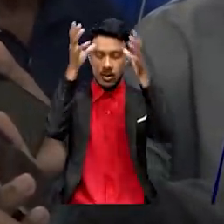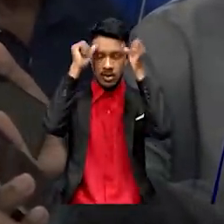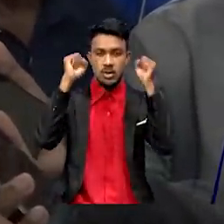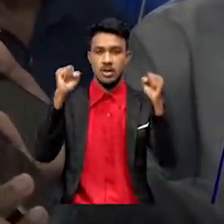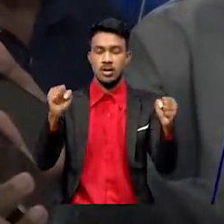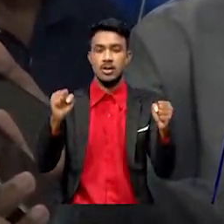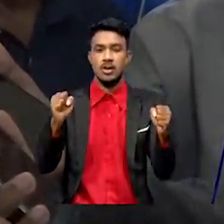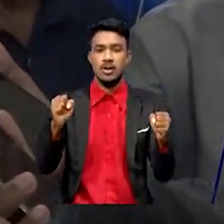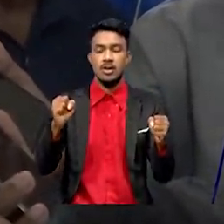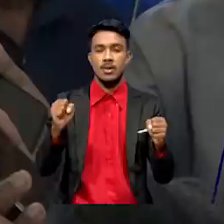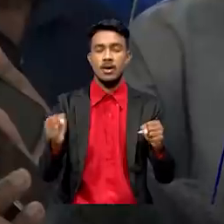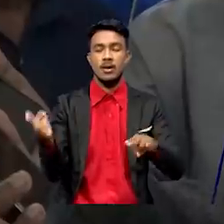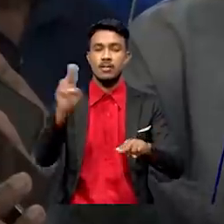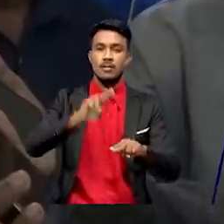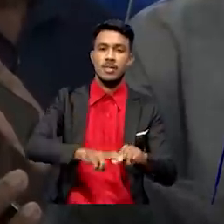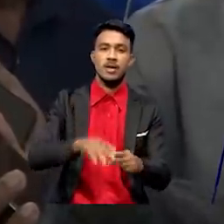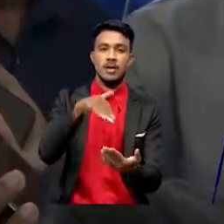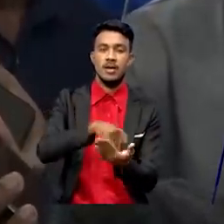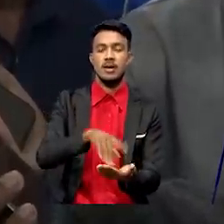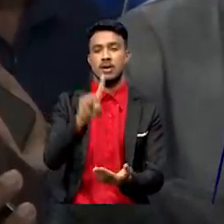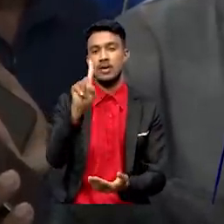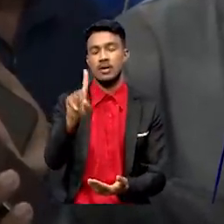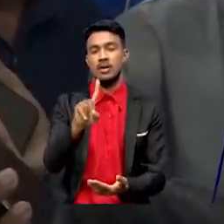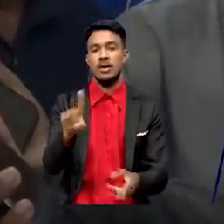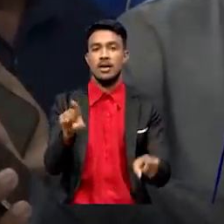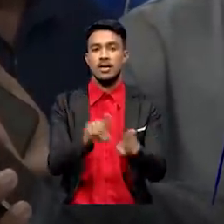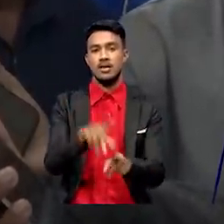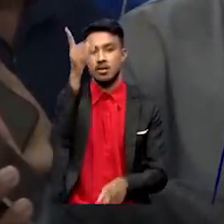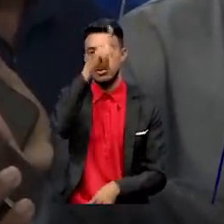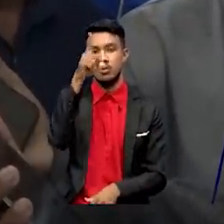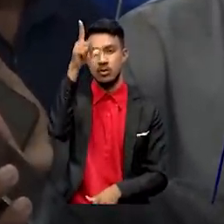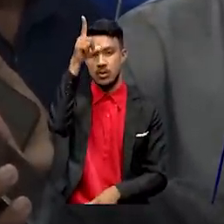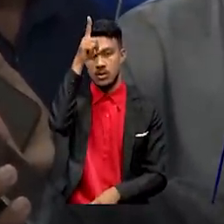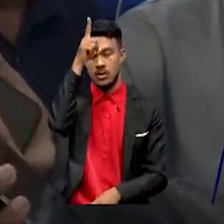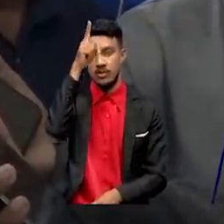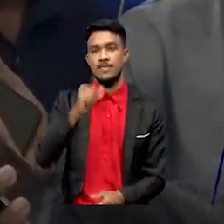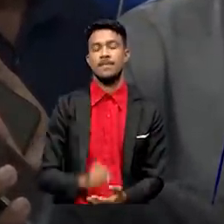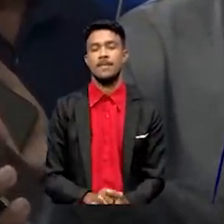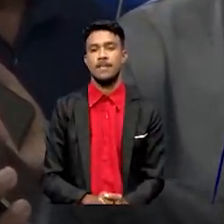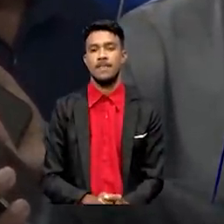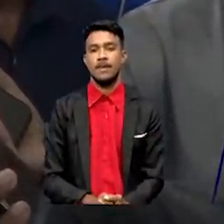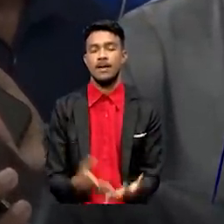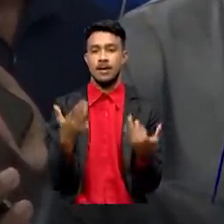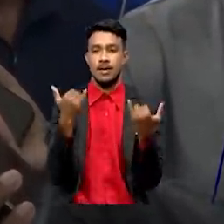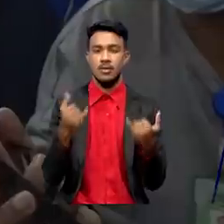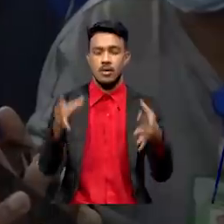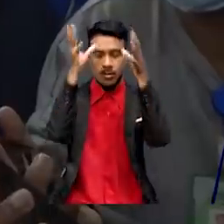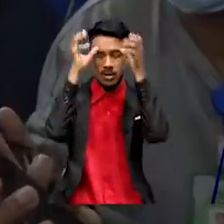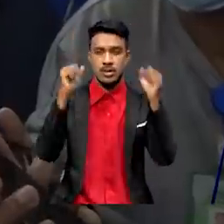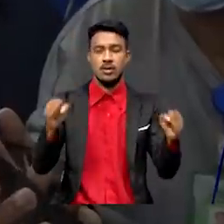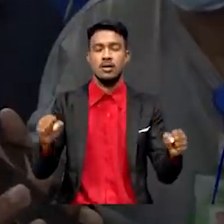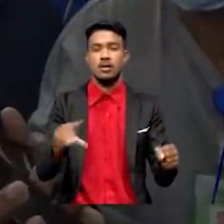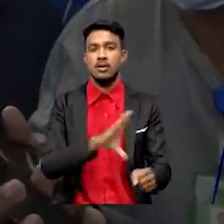República mandato e data maca senhor Lula Guterres atual presidente da República.